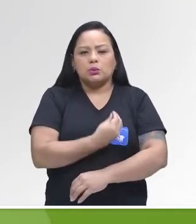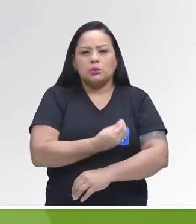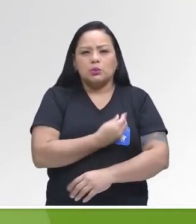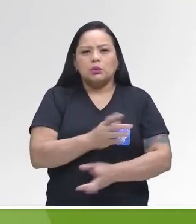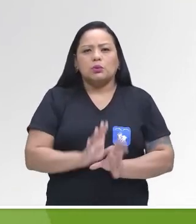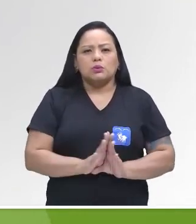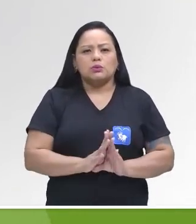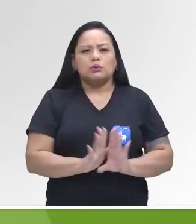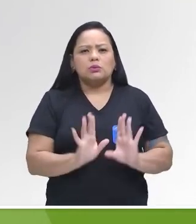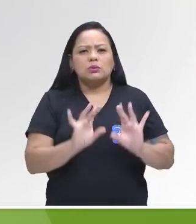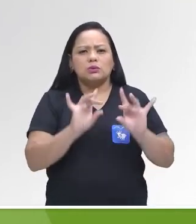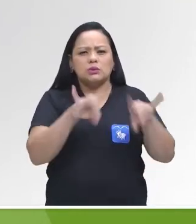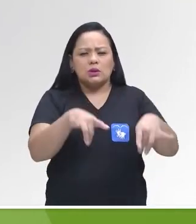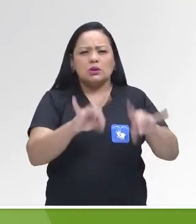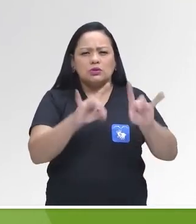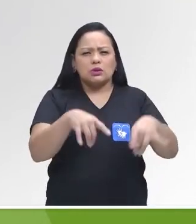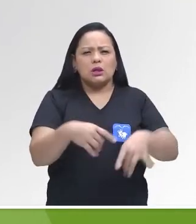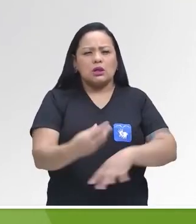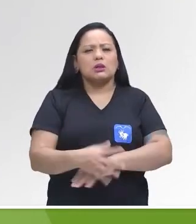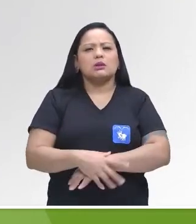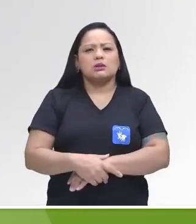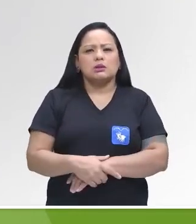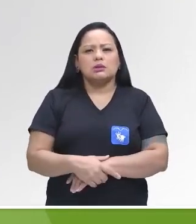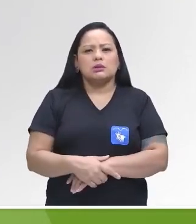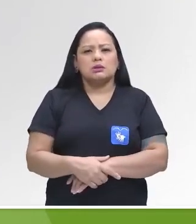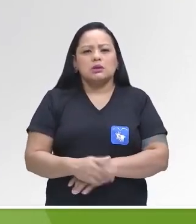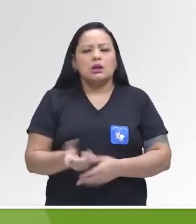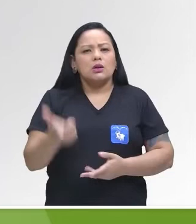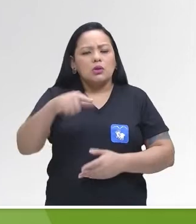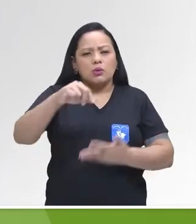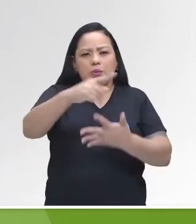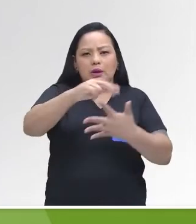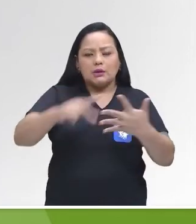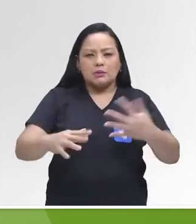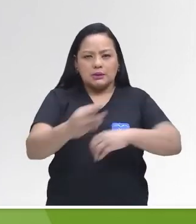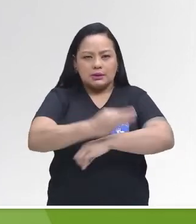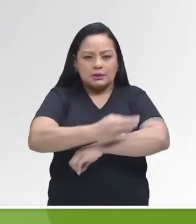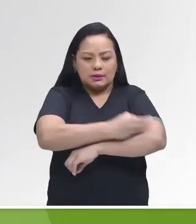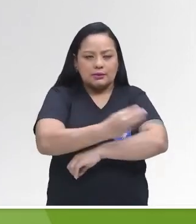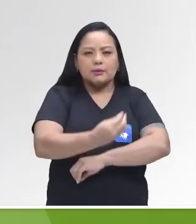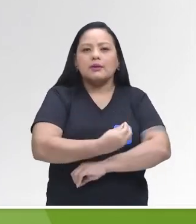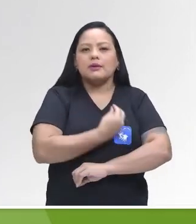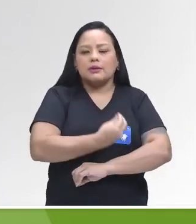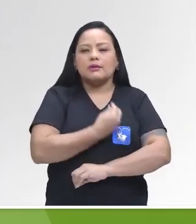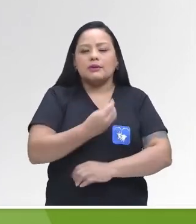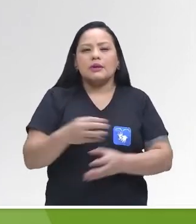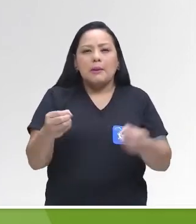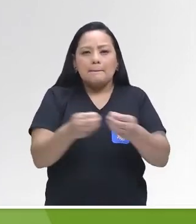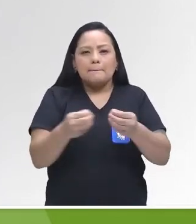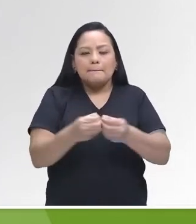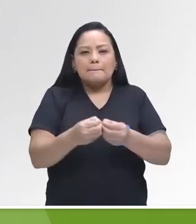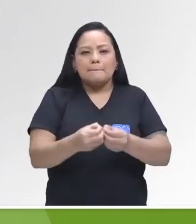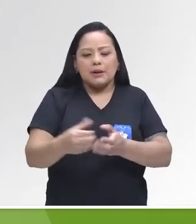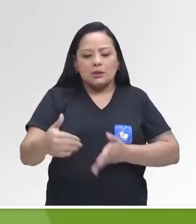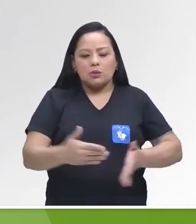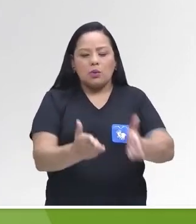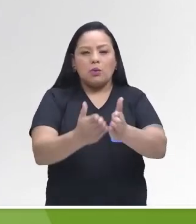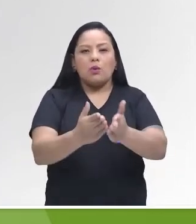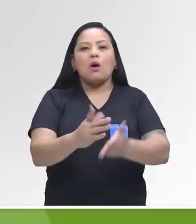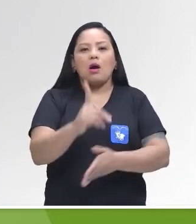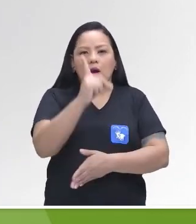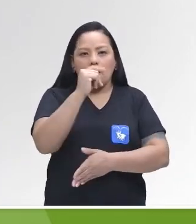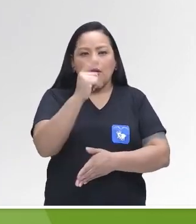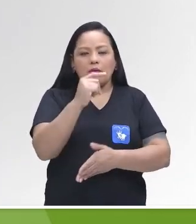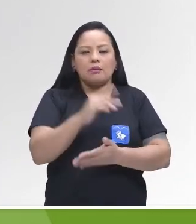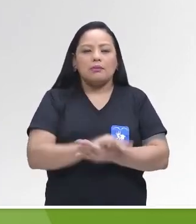Então, apenas duas espécies. As outras, todas de anfíbios, vão viver ali perto da água doce, tá bom? Então, eles